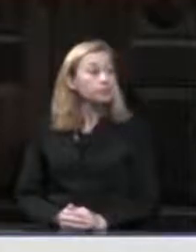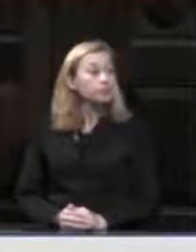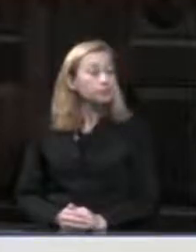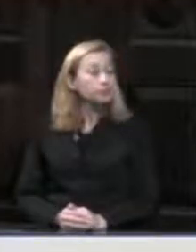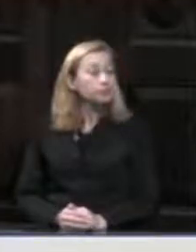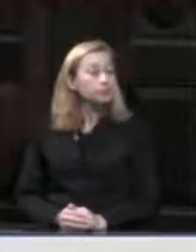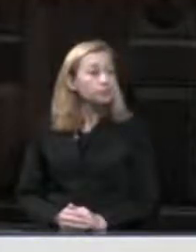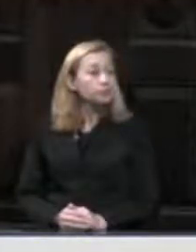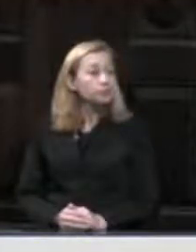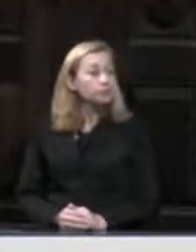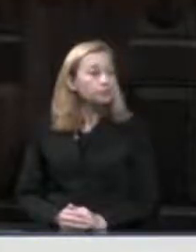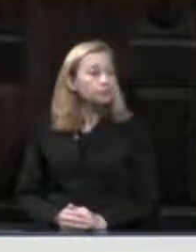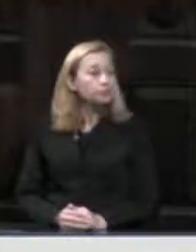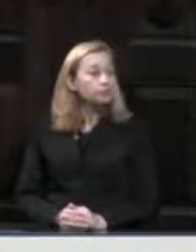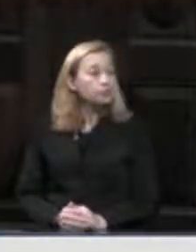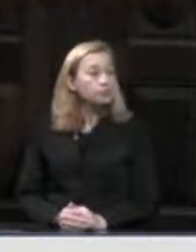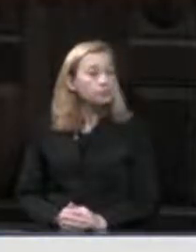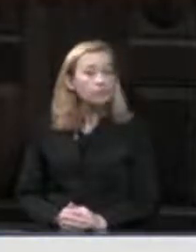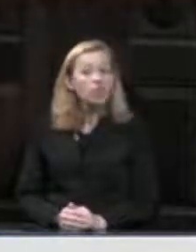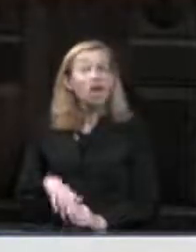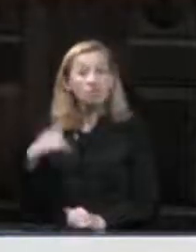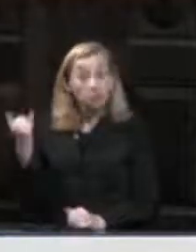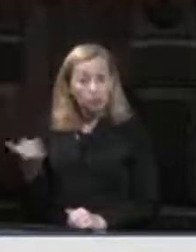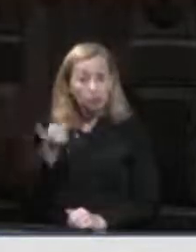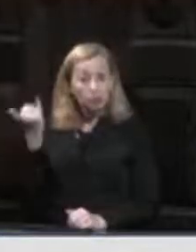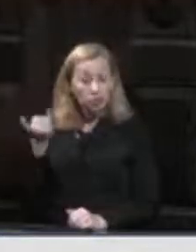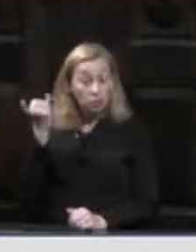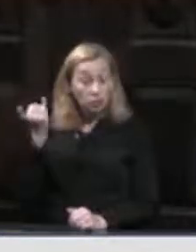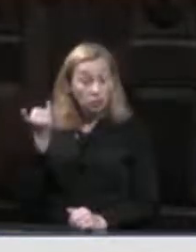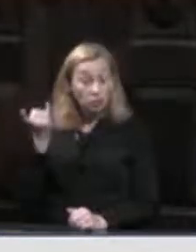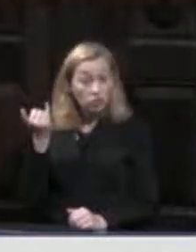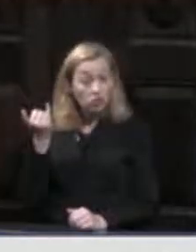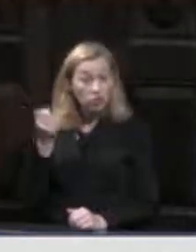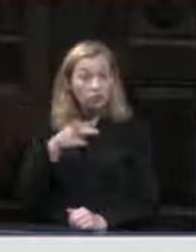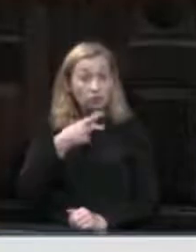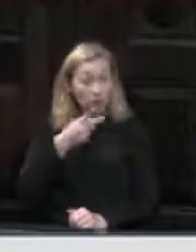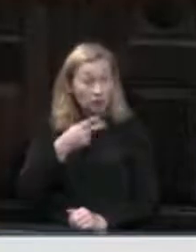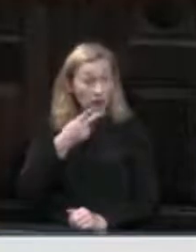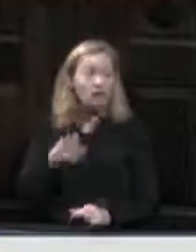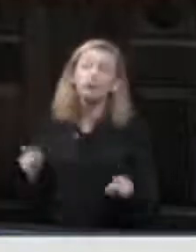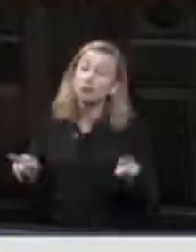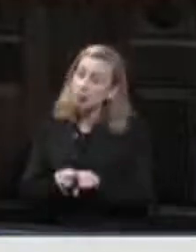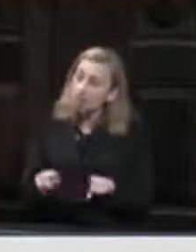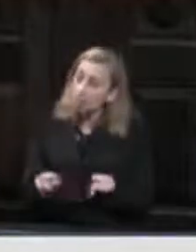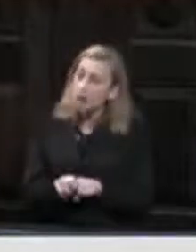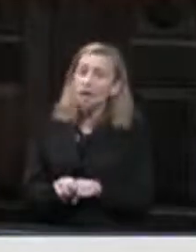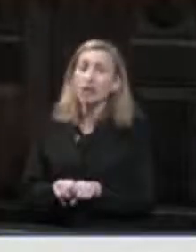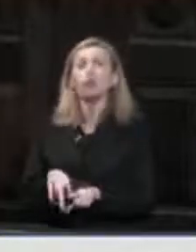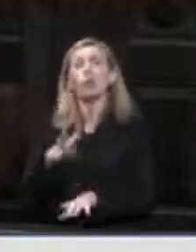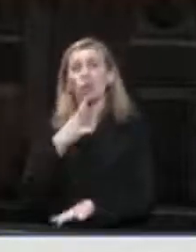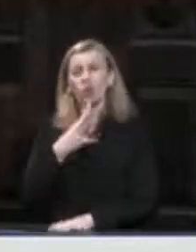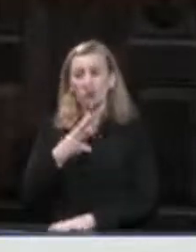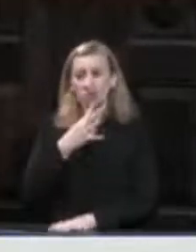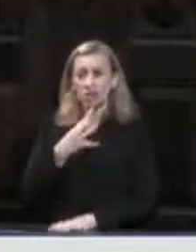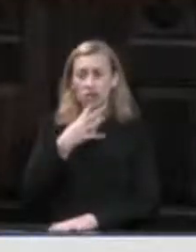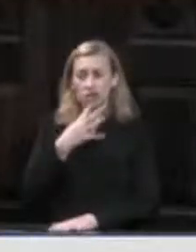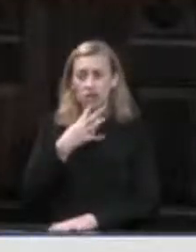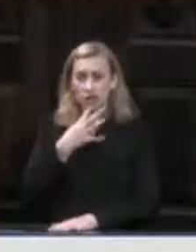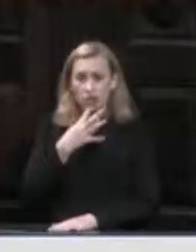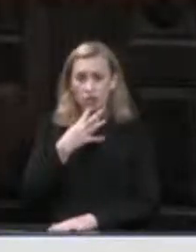De qualquer maneira, é importante colocar que também reconhecemos que esse